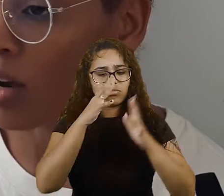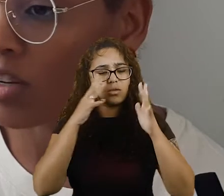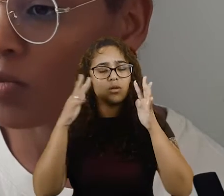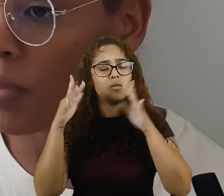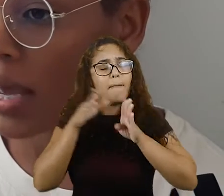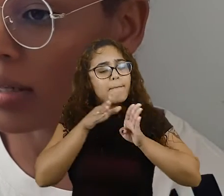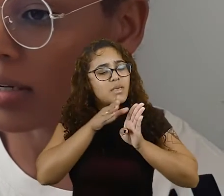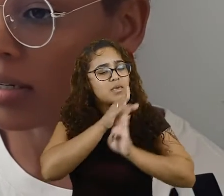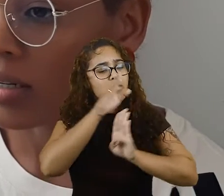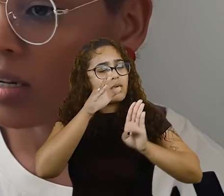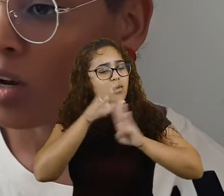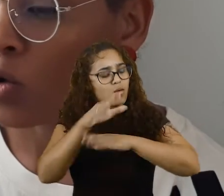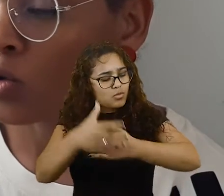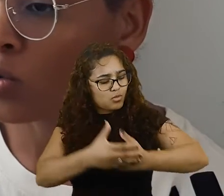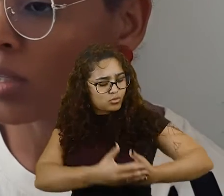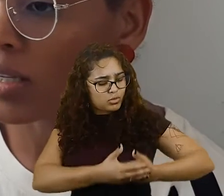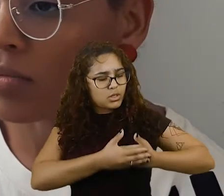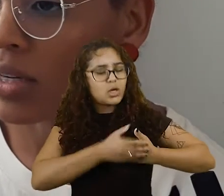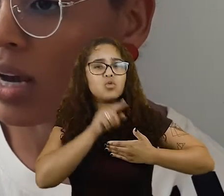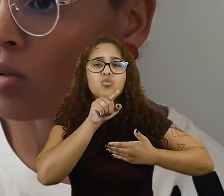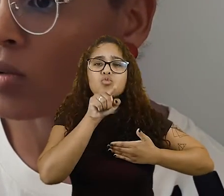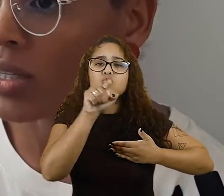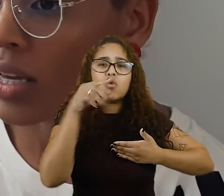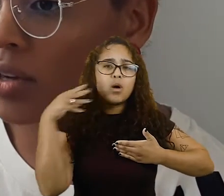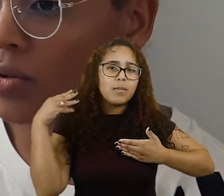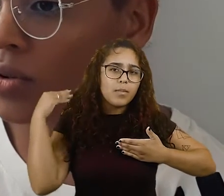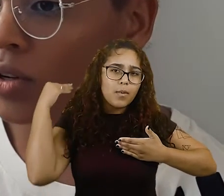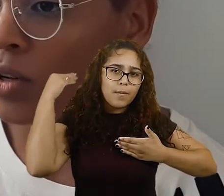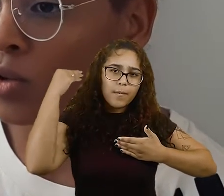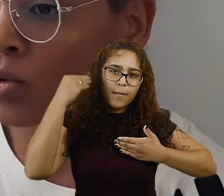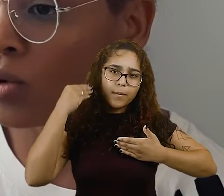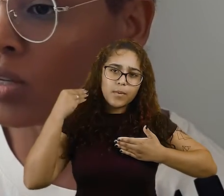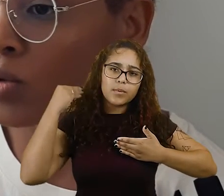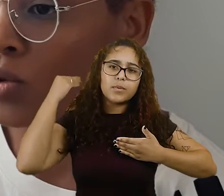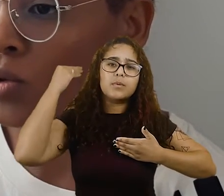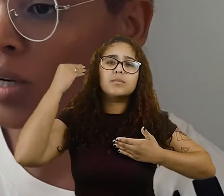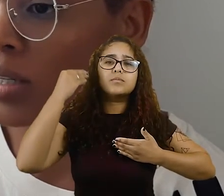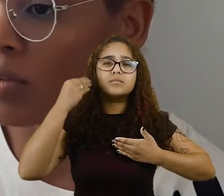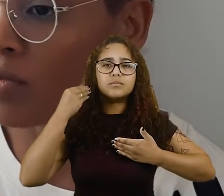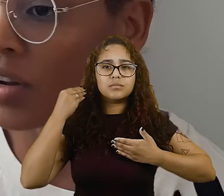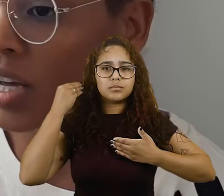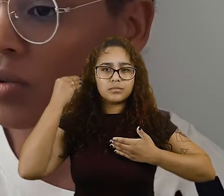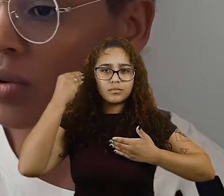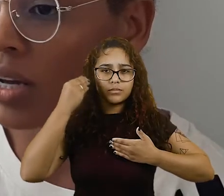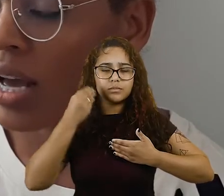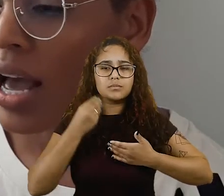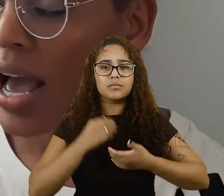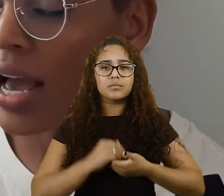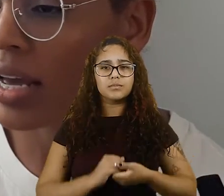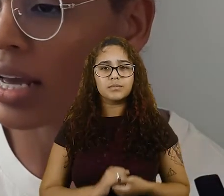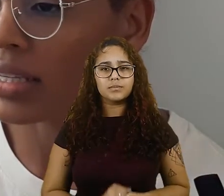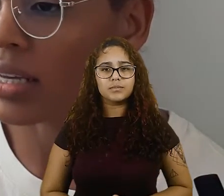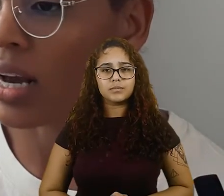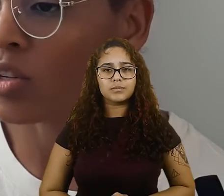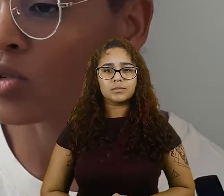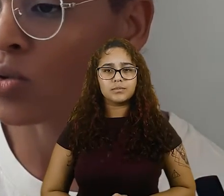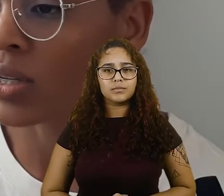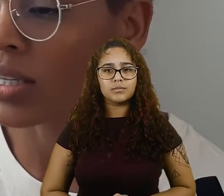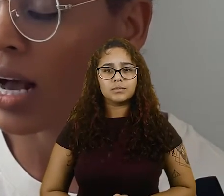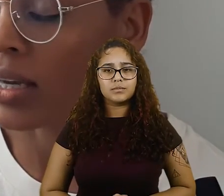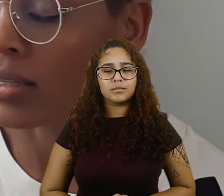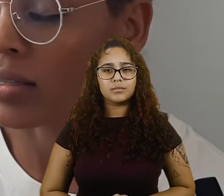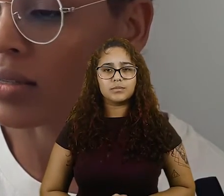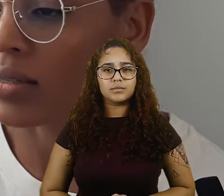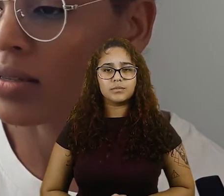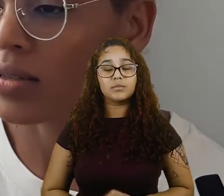nesta selva de pedra. Conduzas-me ao teu seio, tu que sussurras sem freio, regressa às